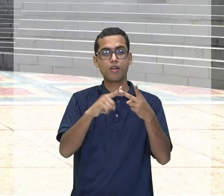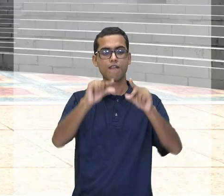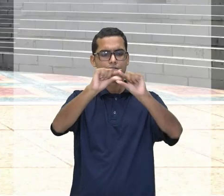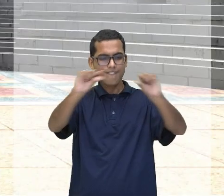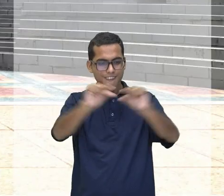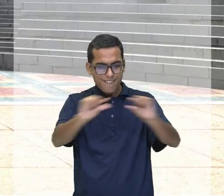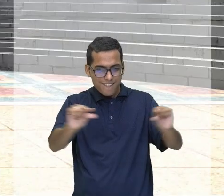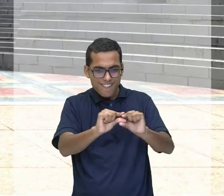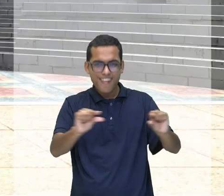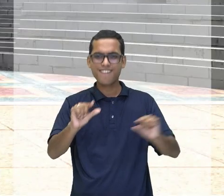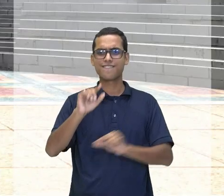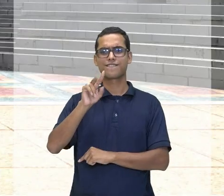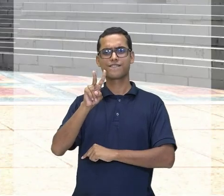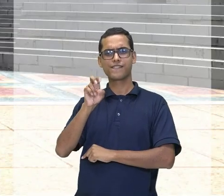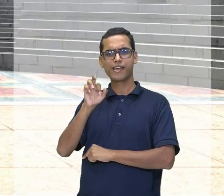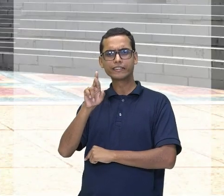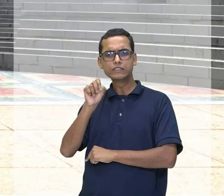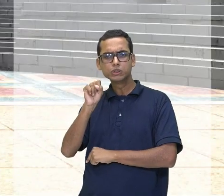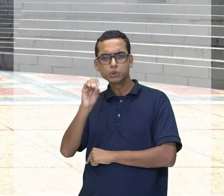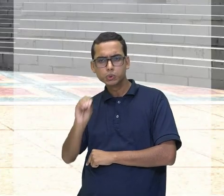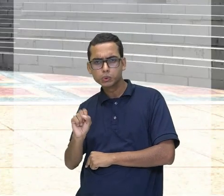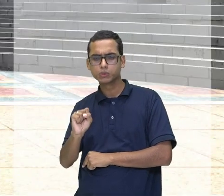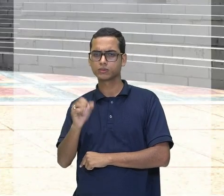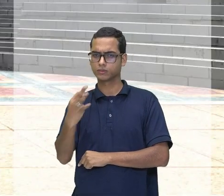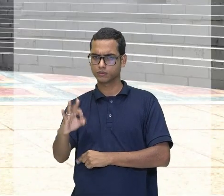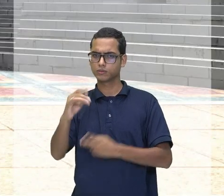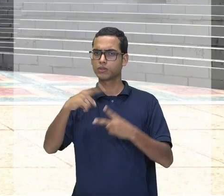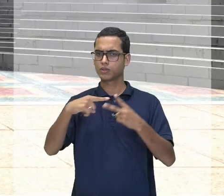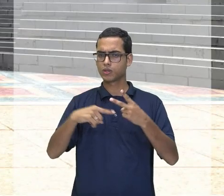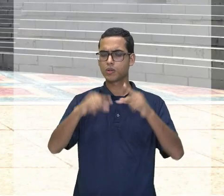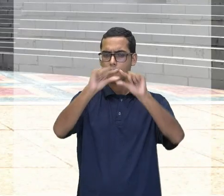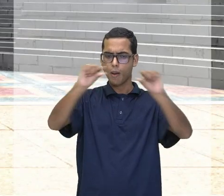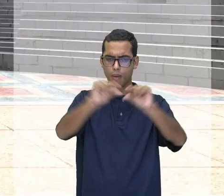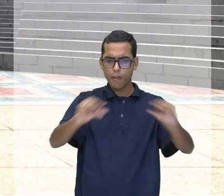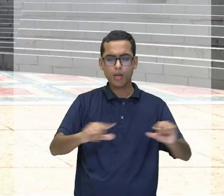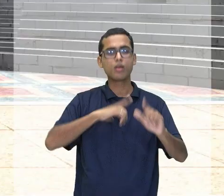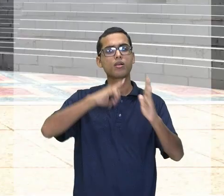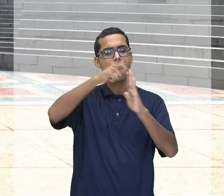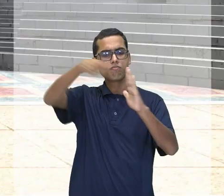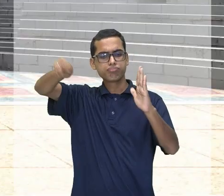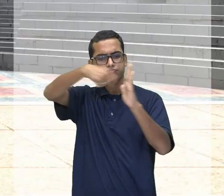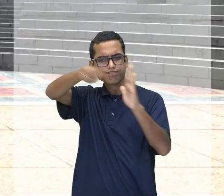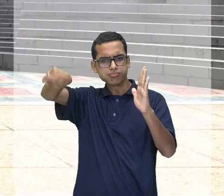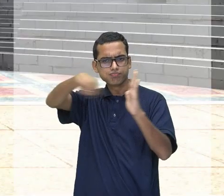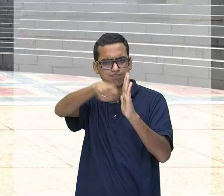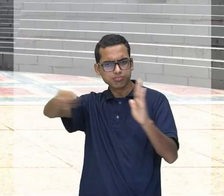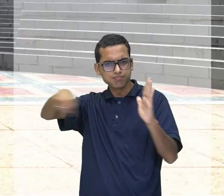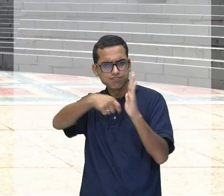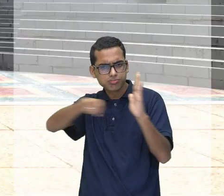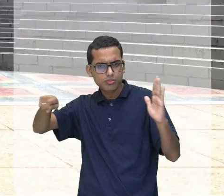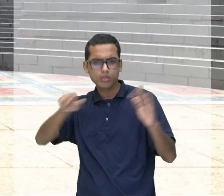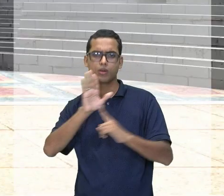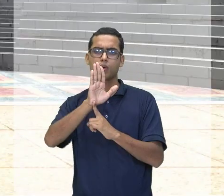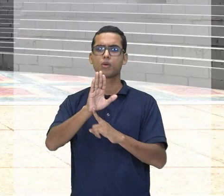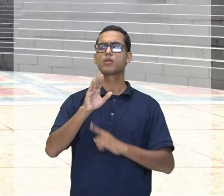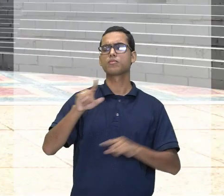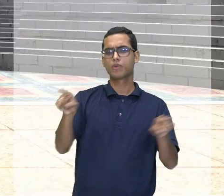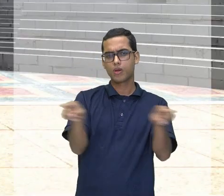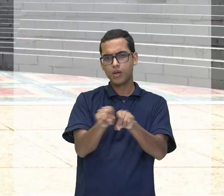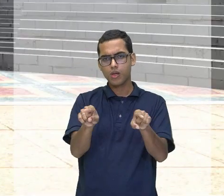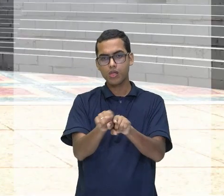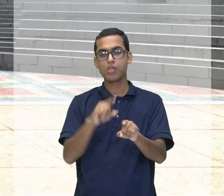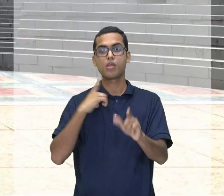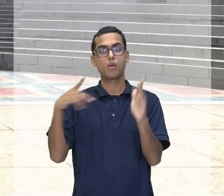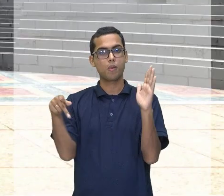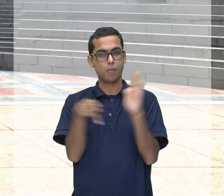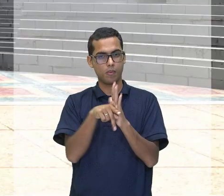ser encenados em palco. Então, o gênero dramático tem essa finalidade de ser encenado num palco, né? Quando